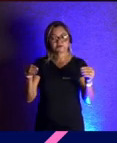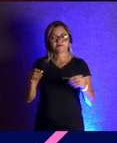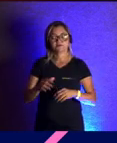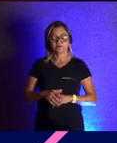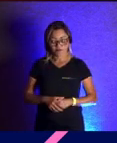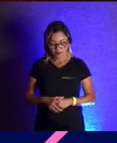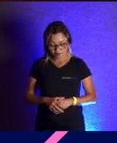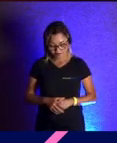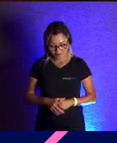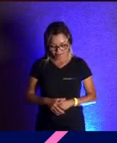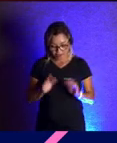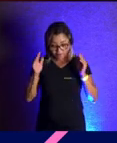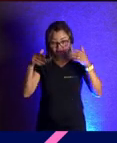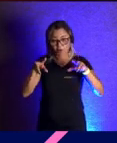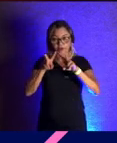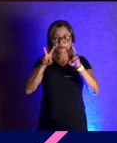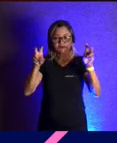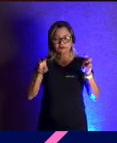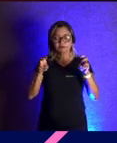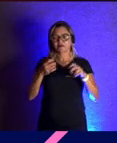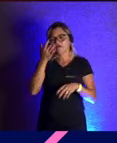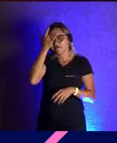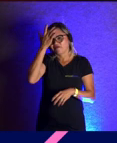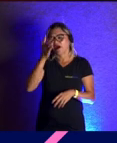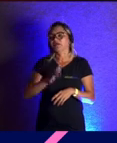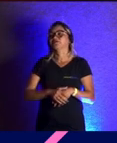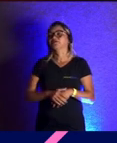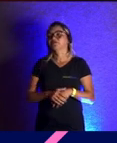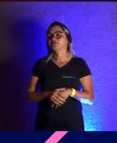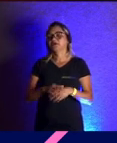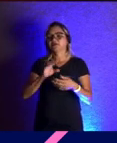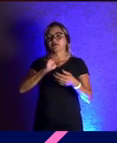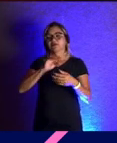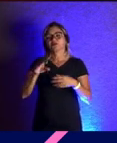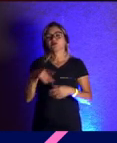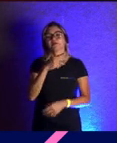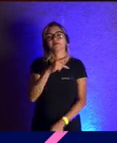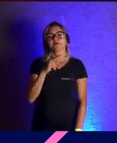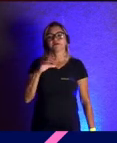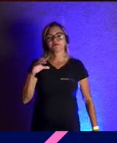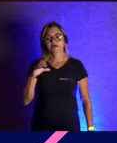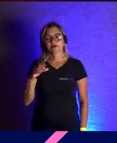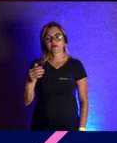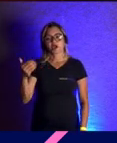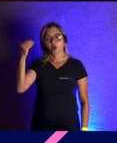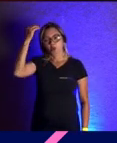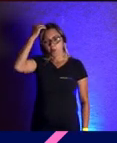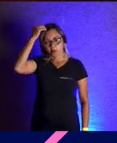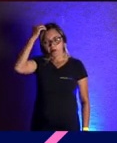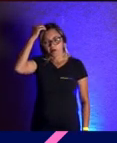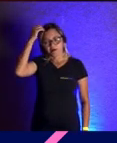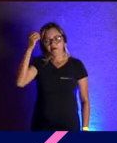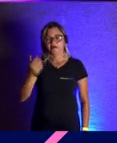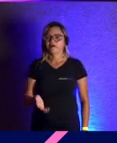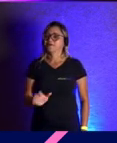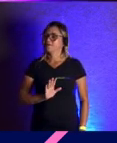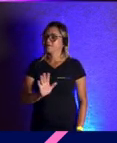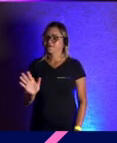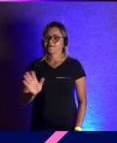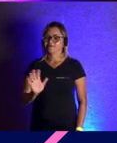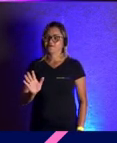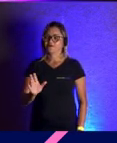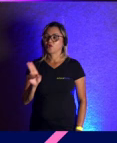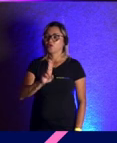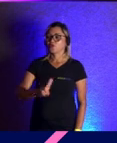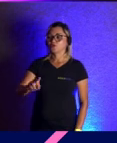ela coloca no vídeo, né? É muito fácil, você está atribuindo tudo ao PCC, e aí você está fazendo o